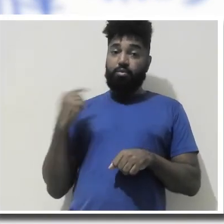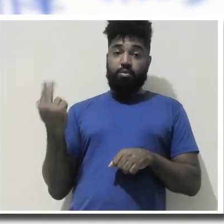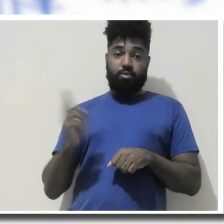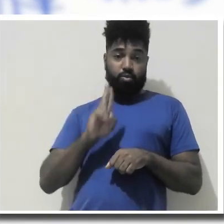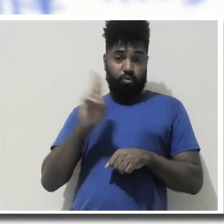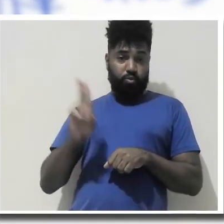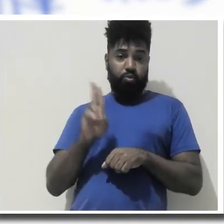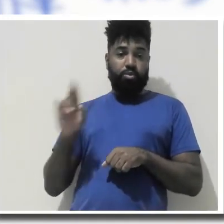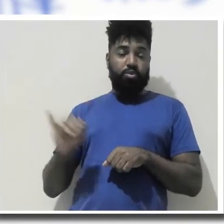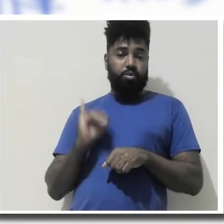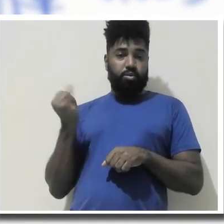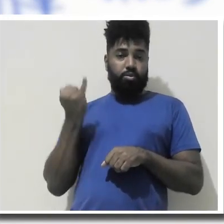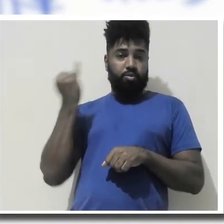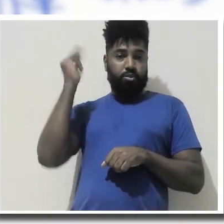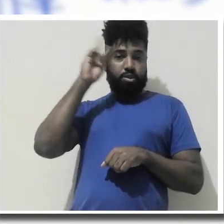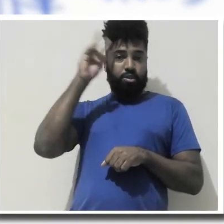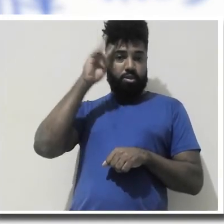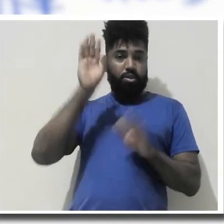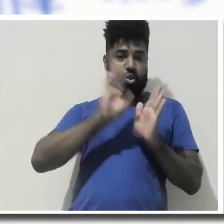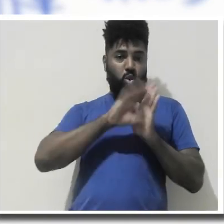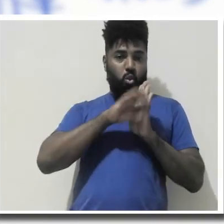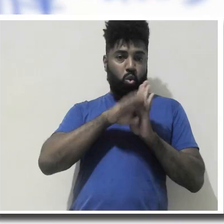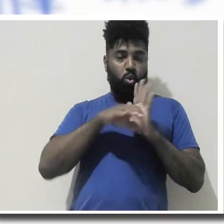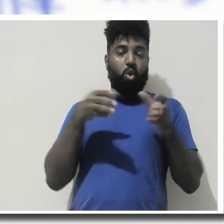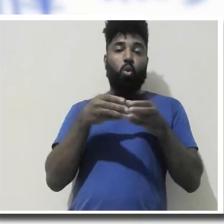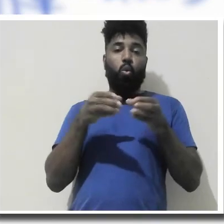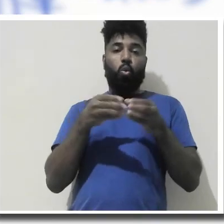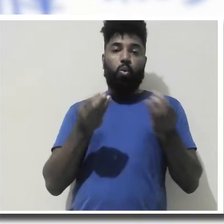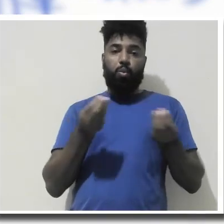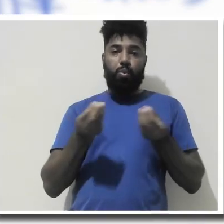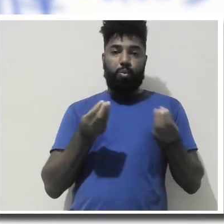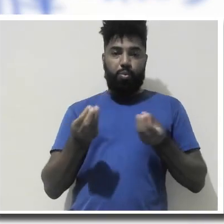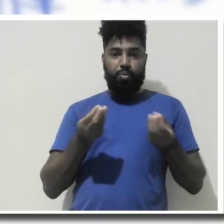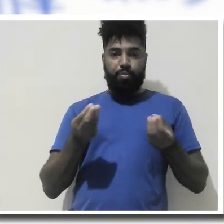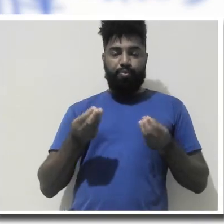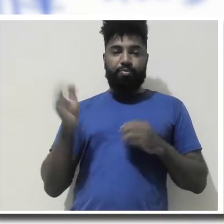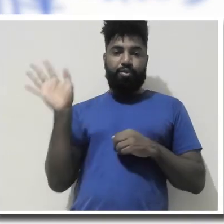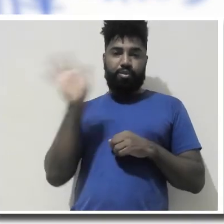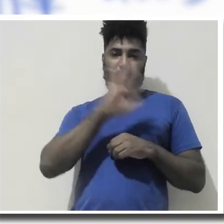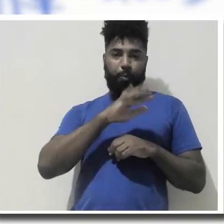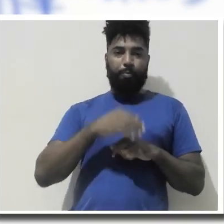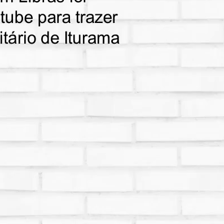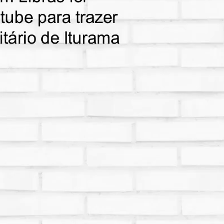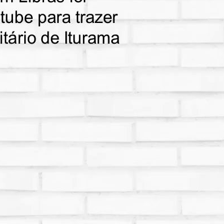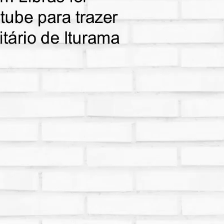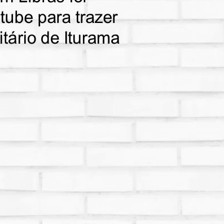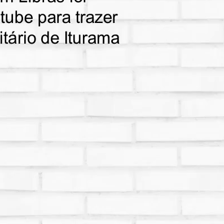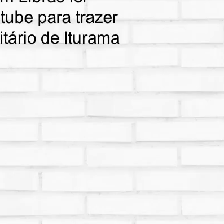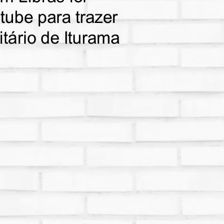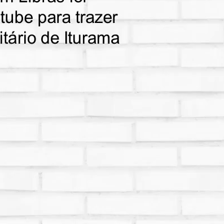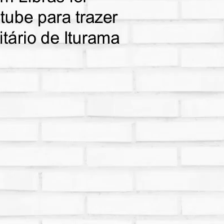aí para relembrar alguns conceitos sobre conjuntos. Até mais.